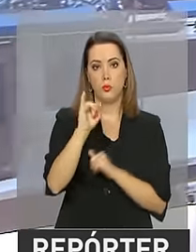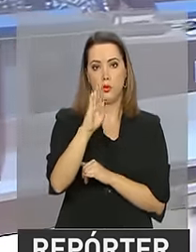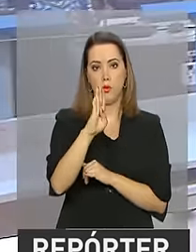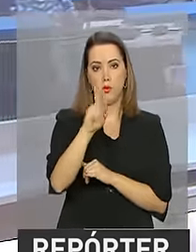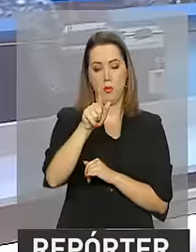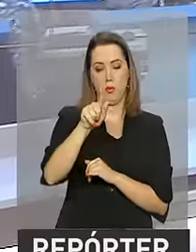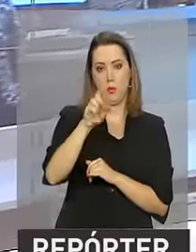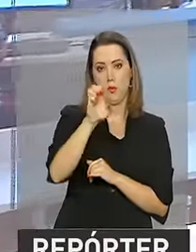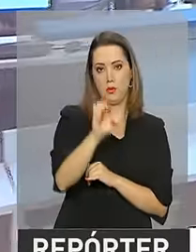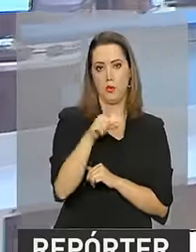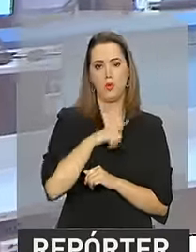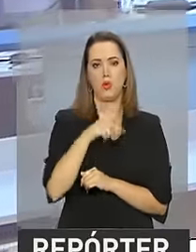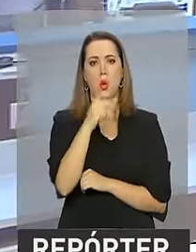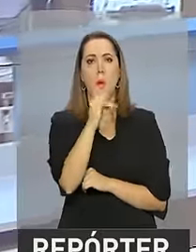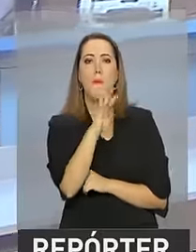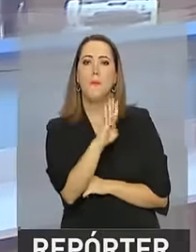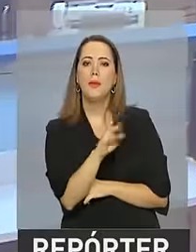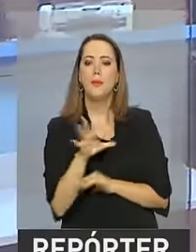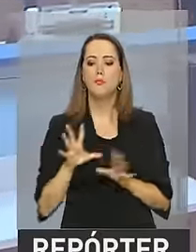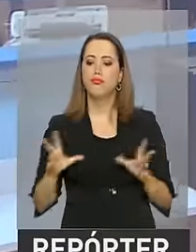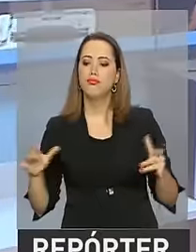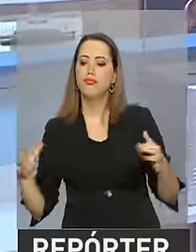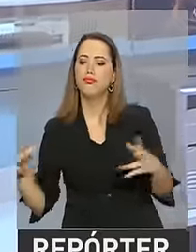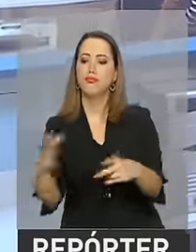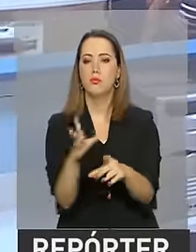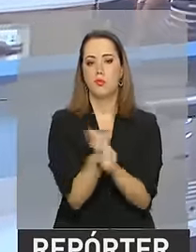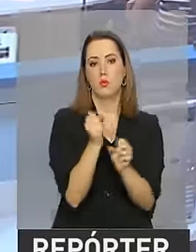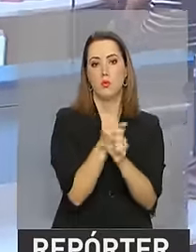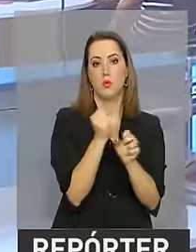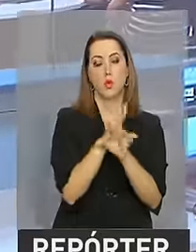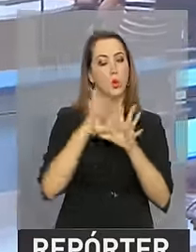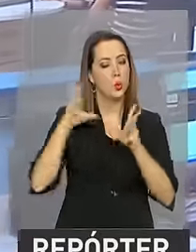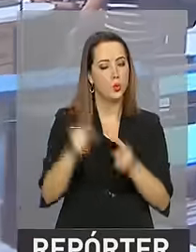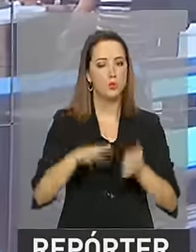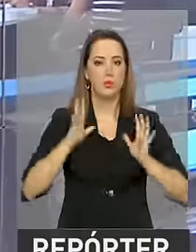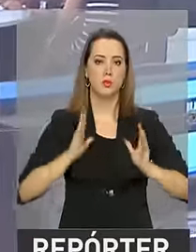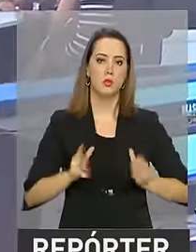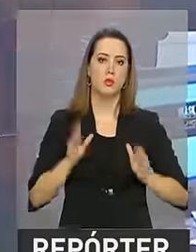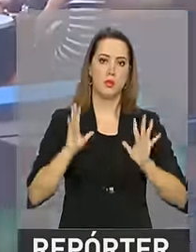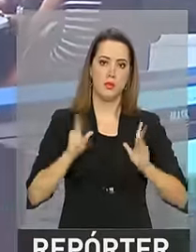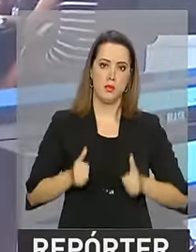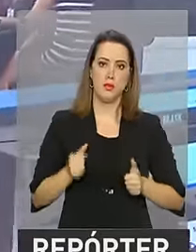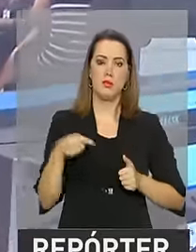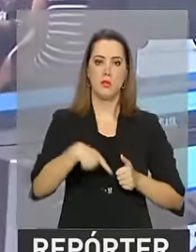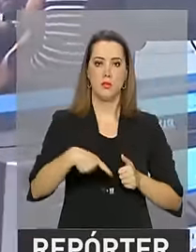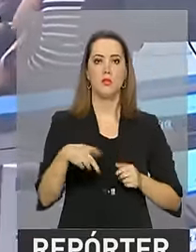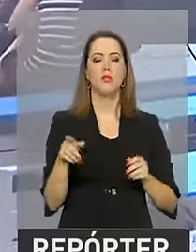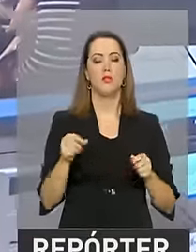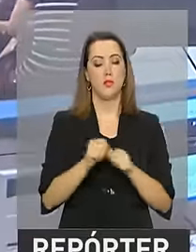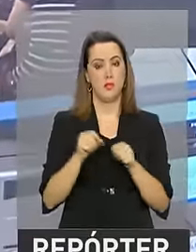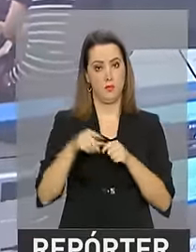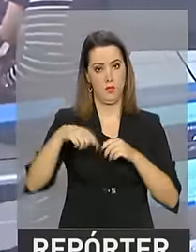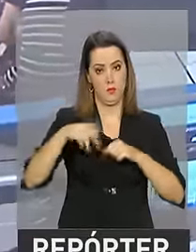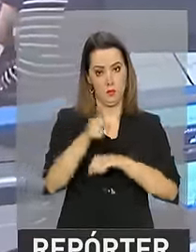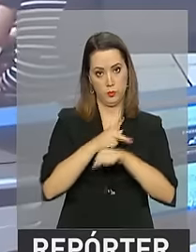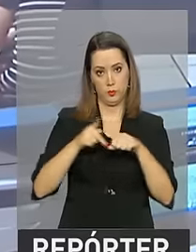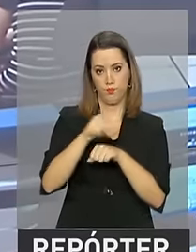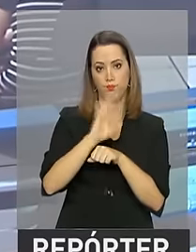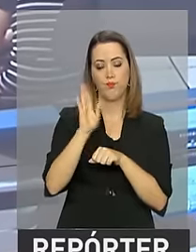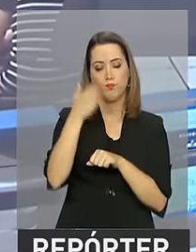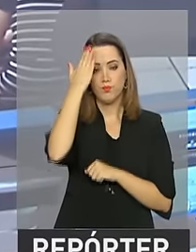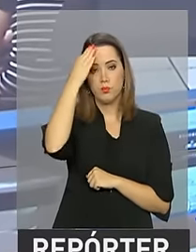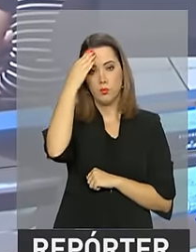é o indicador que soma todas as riquezas geradas pelo país as previsões divulgadas já indicavam que o resultado seria